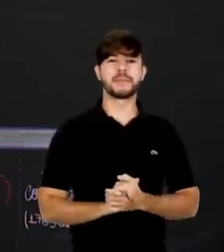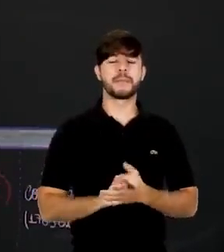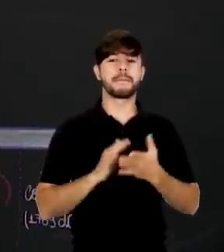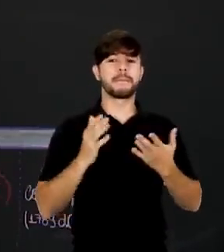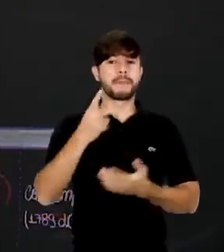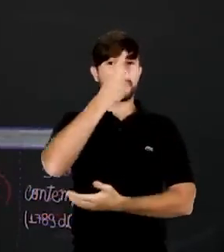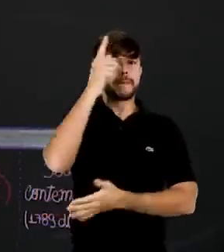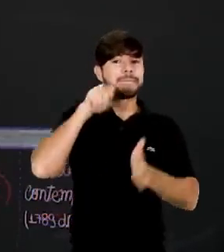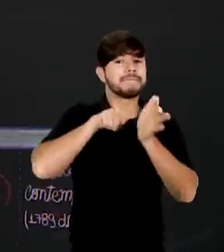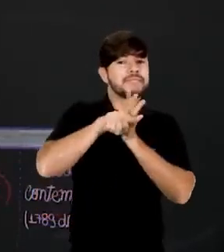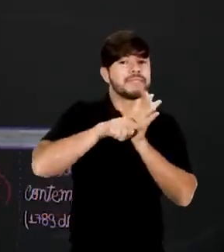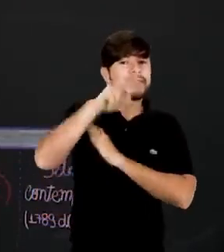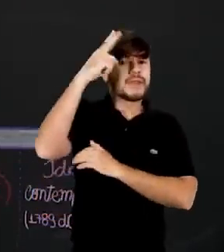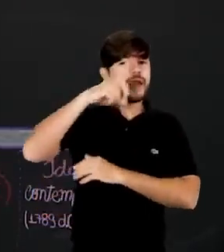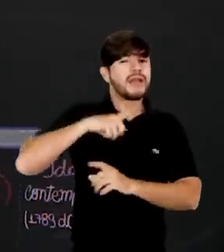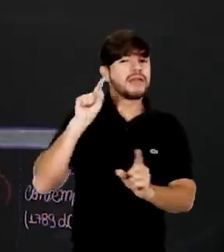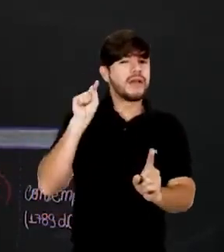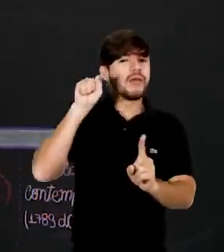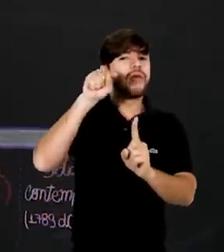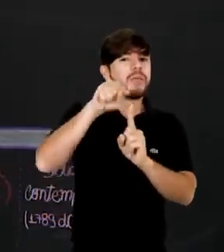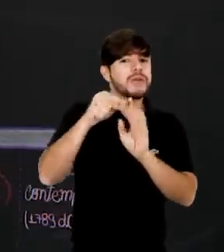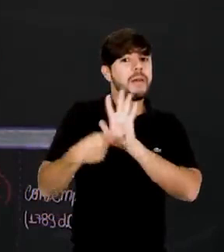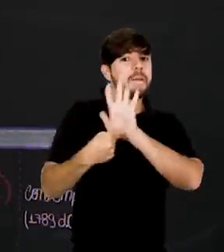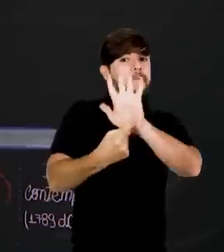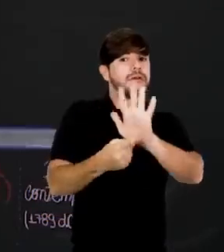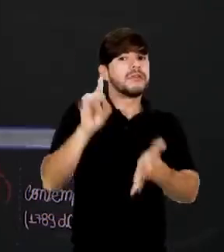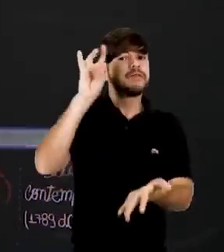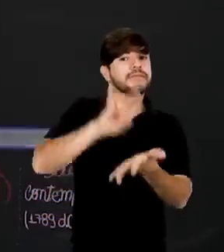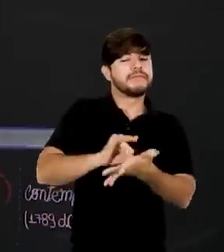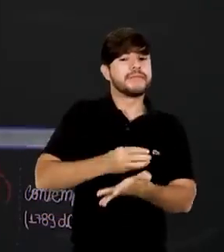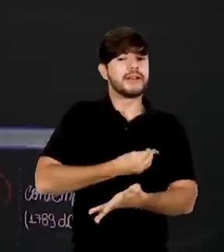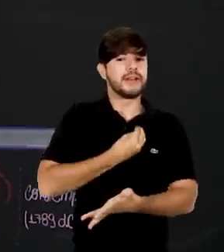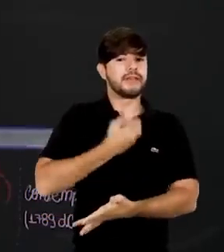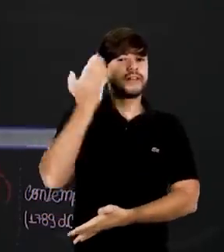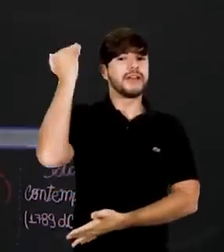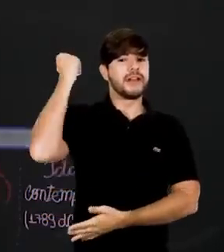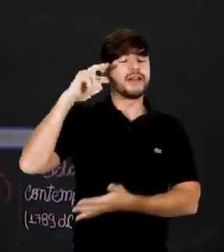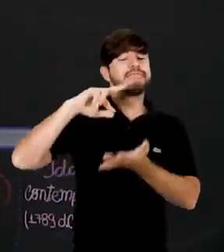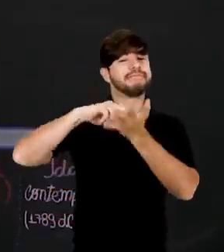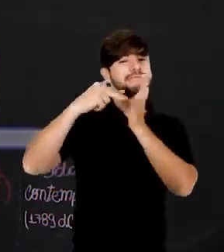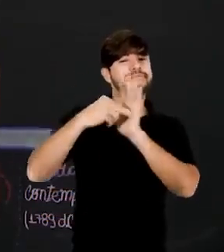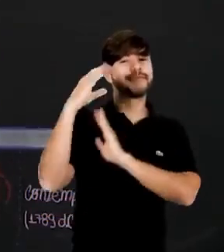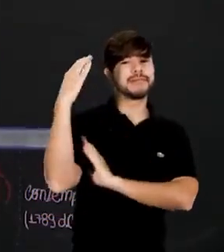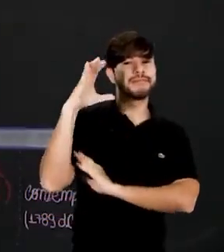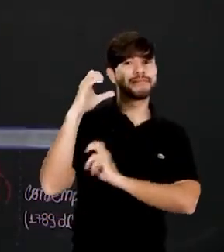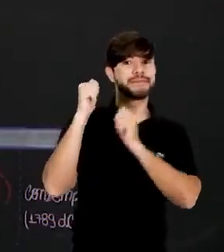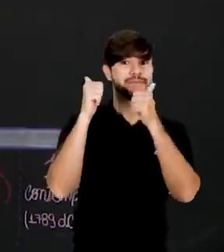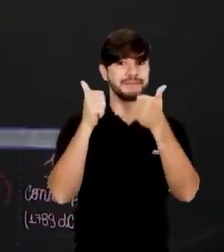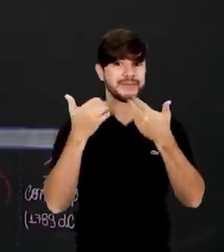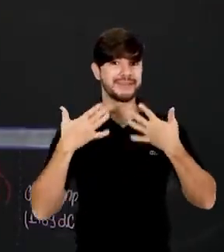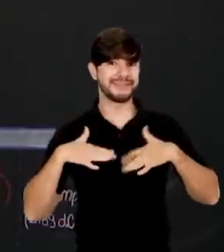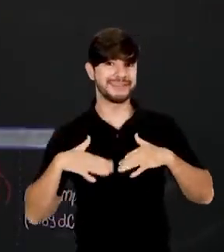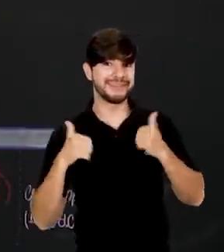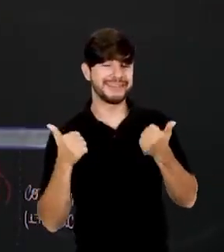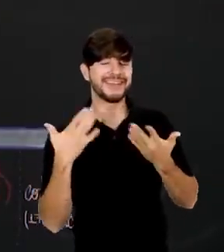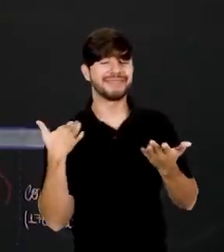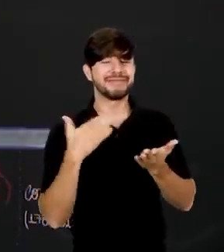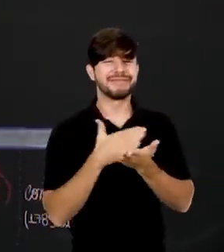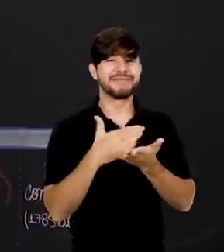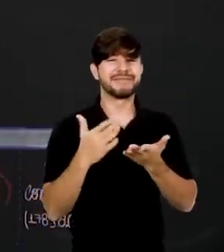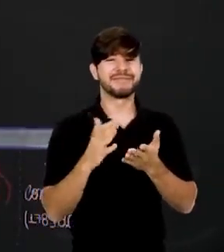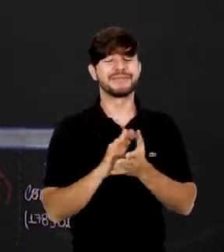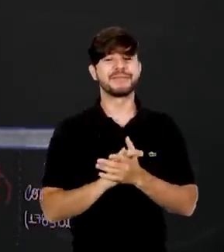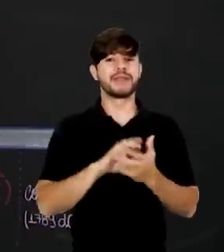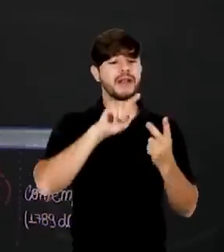Um historiador ele tem esse objetivo, e é por isso também que a gente diz que a história é uma ciência. Beleza? Tranquilo? Então vamos seguir.